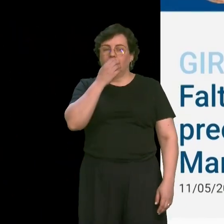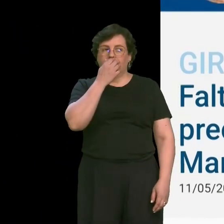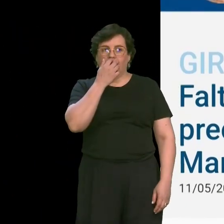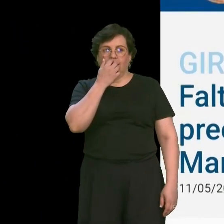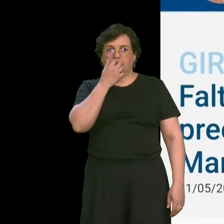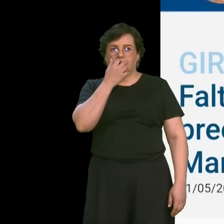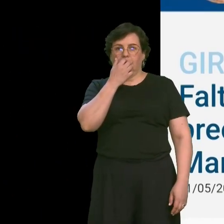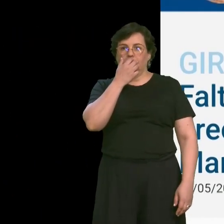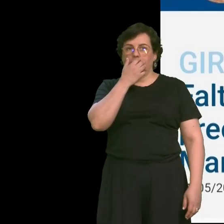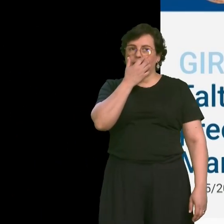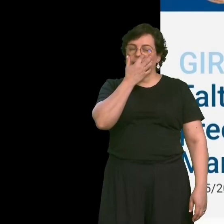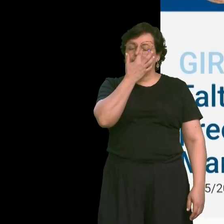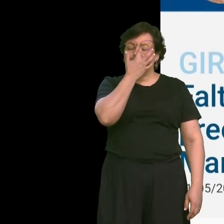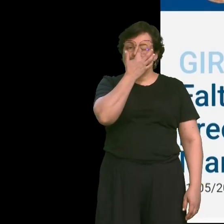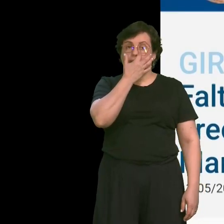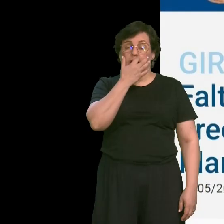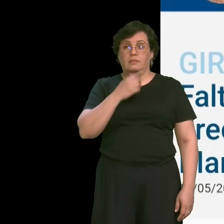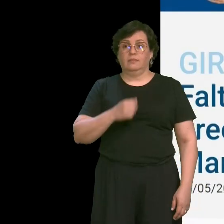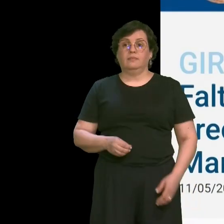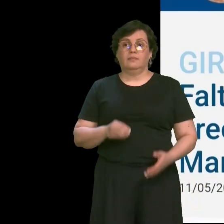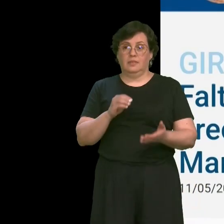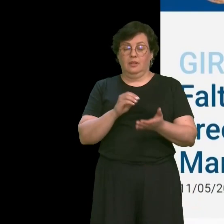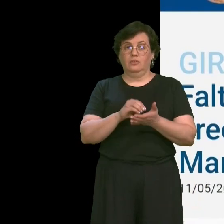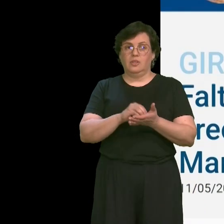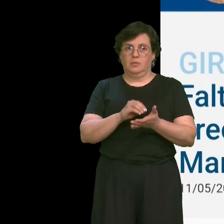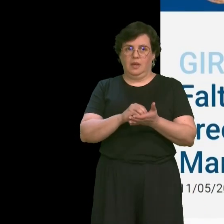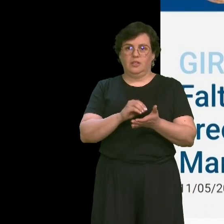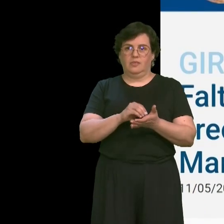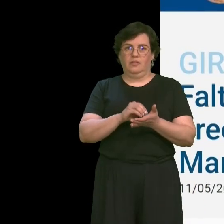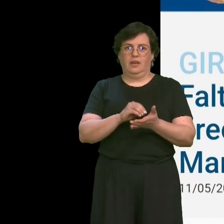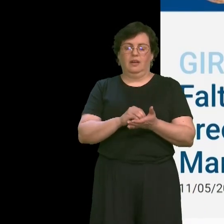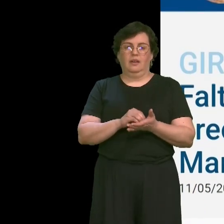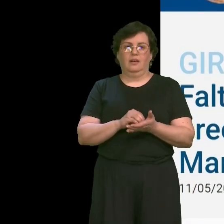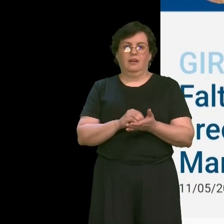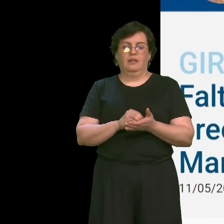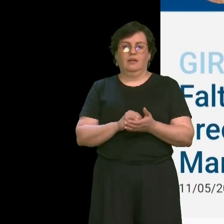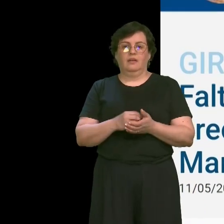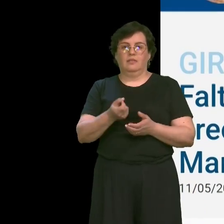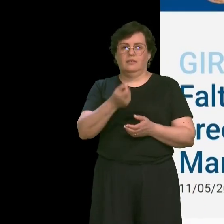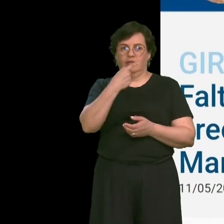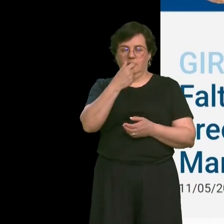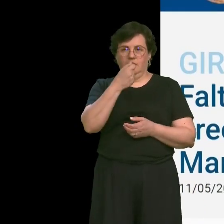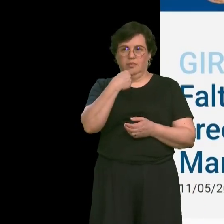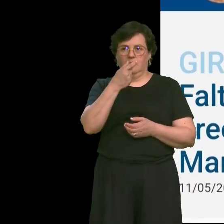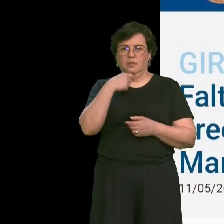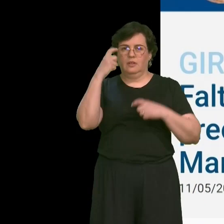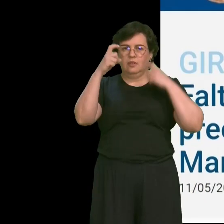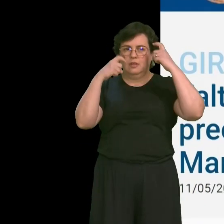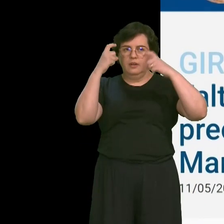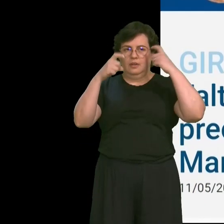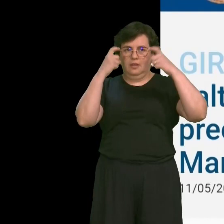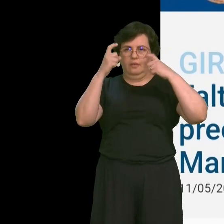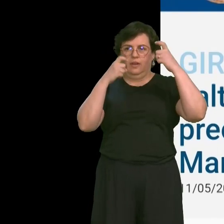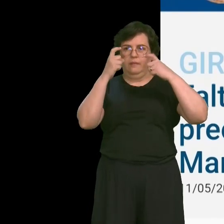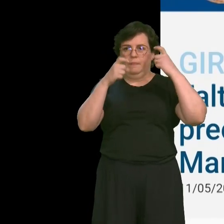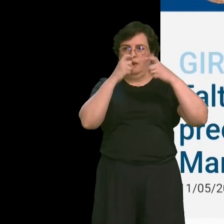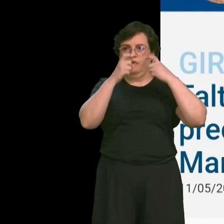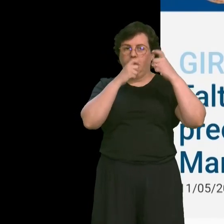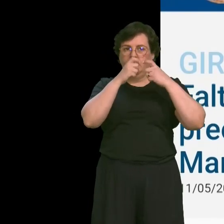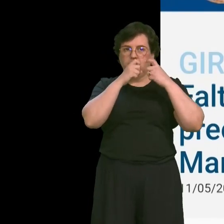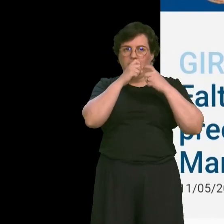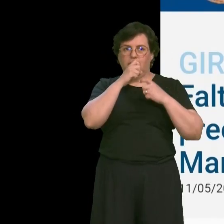da de um jornal falta de remédios pediátricos preocupa pais e médicos em Marília